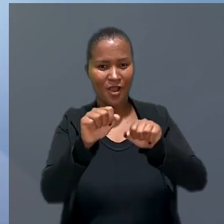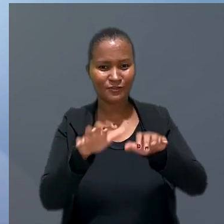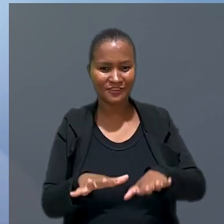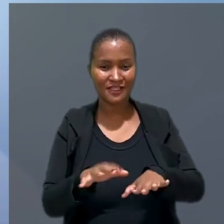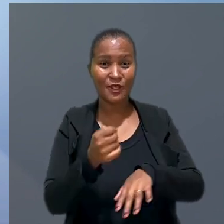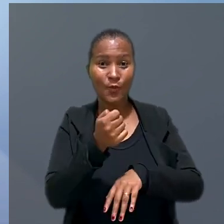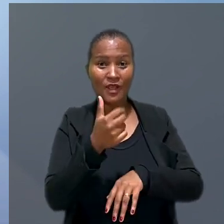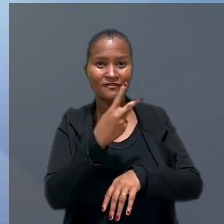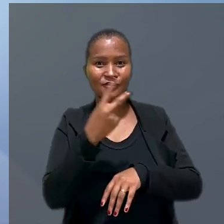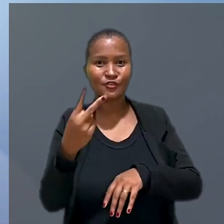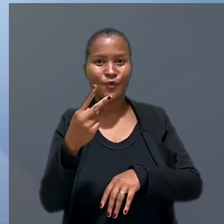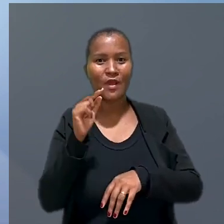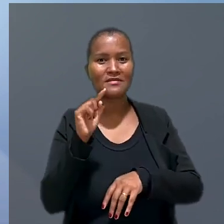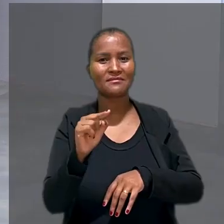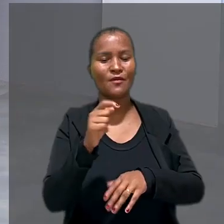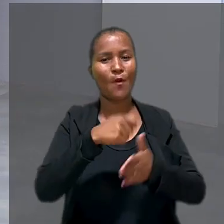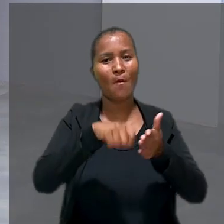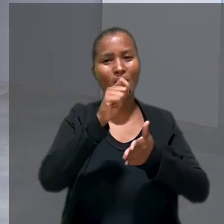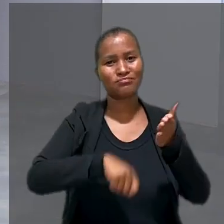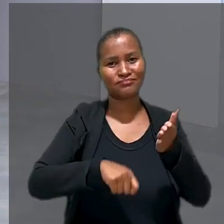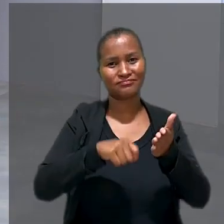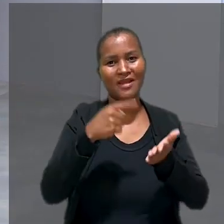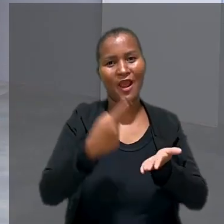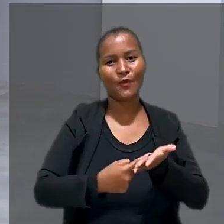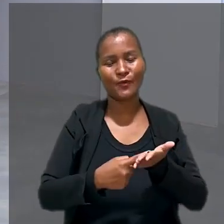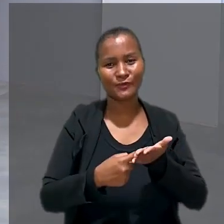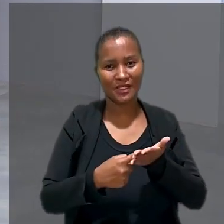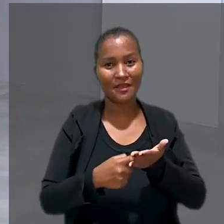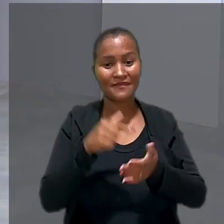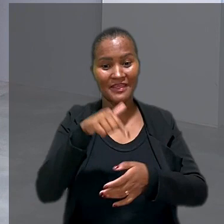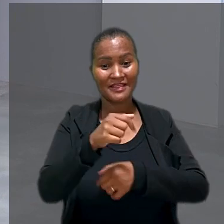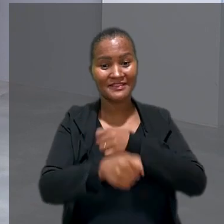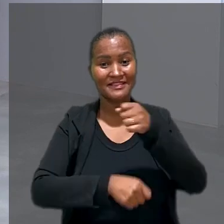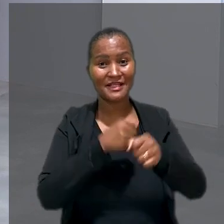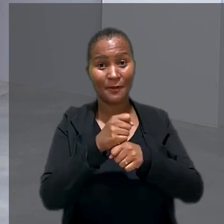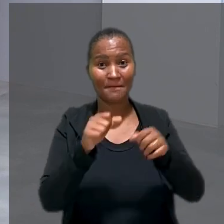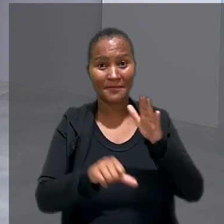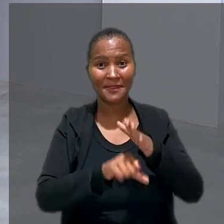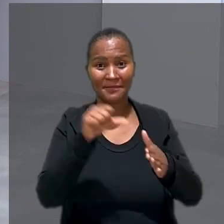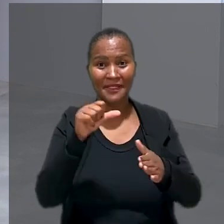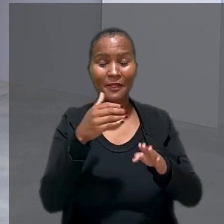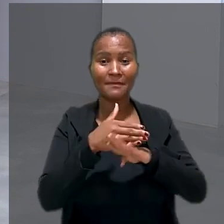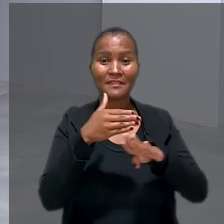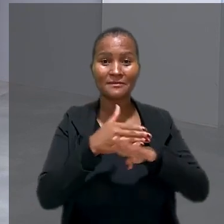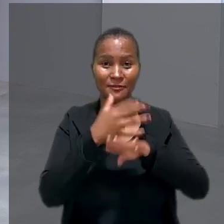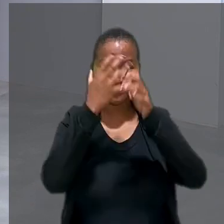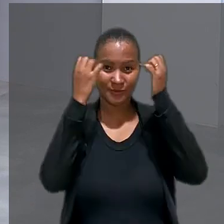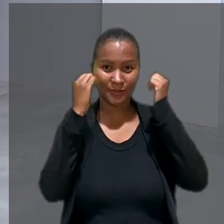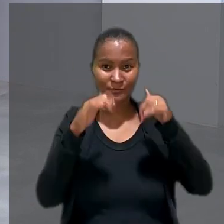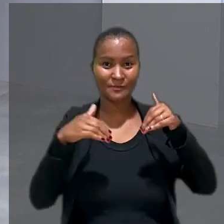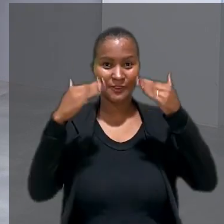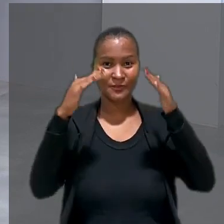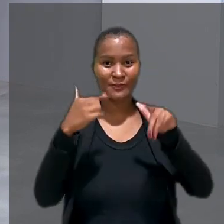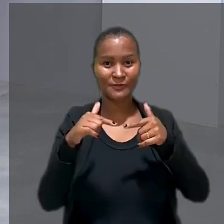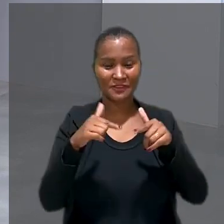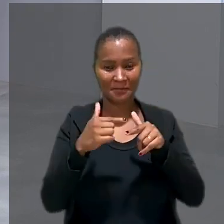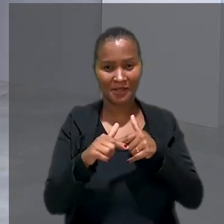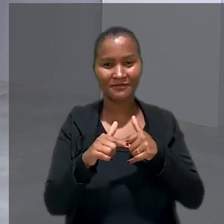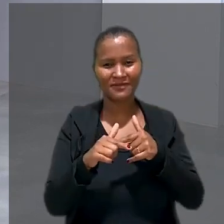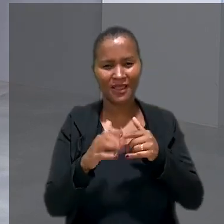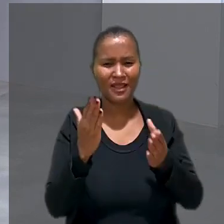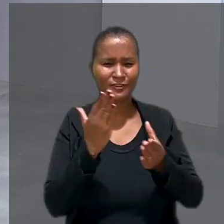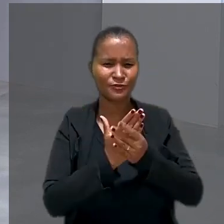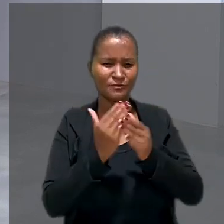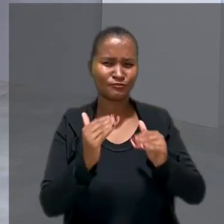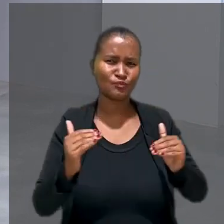quase 22 mil homologações de acordos. A edição deste ano foi a primeira com a participação do Tribunal Superior do Trabalho.